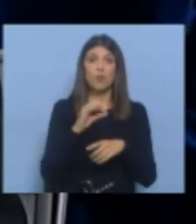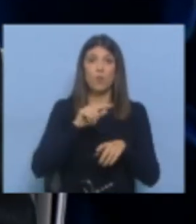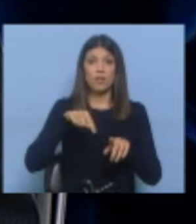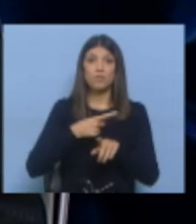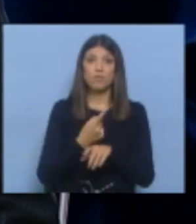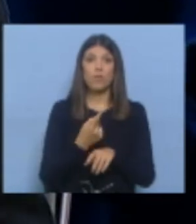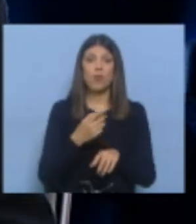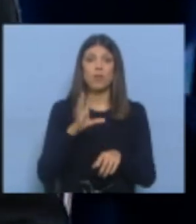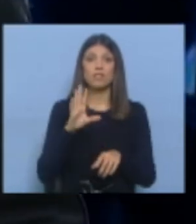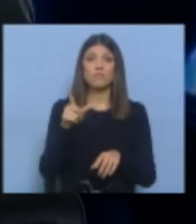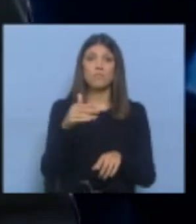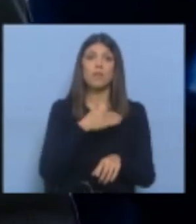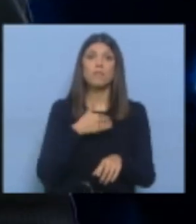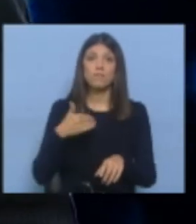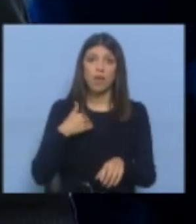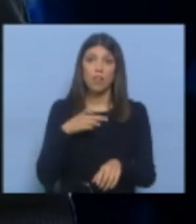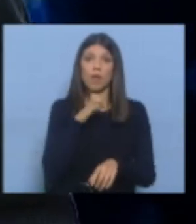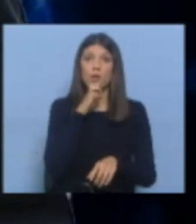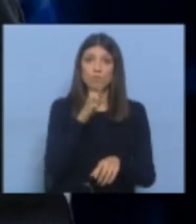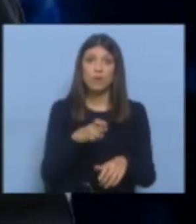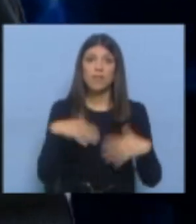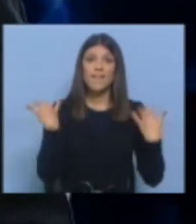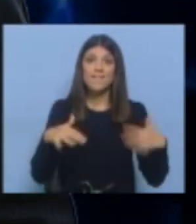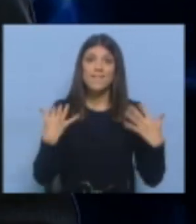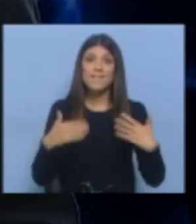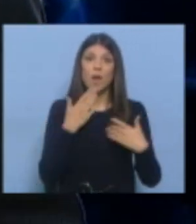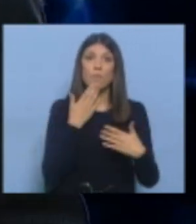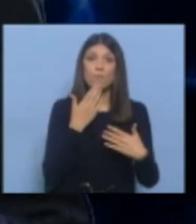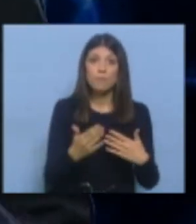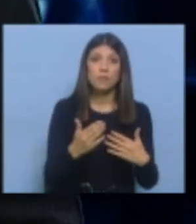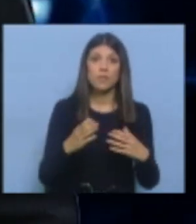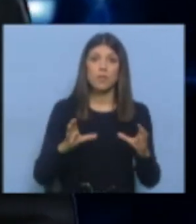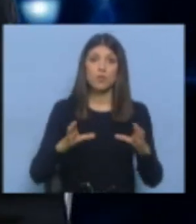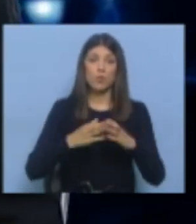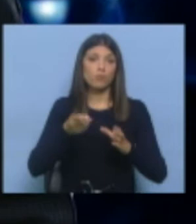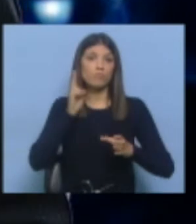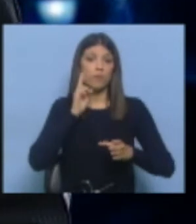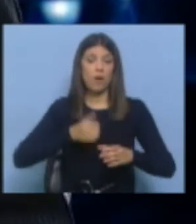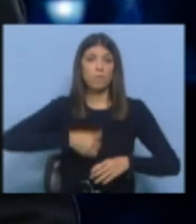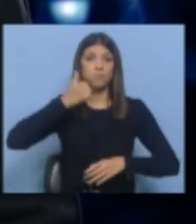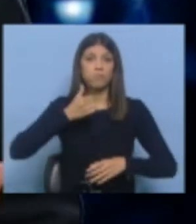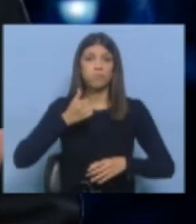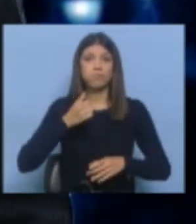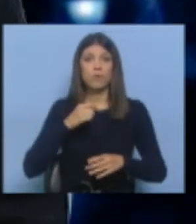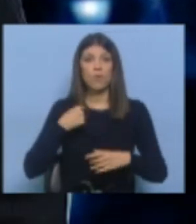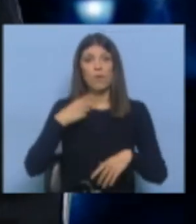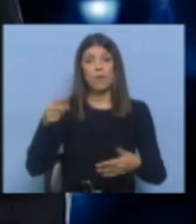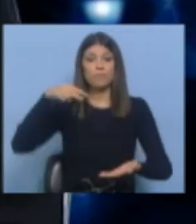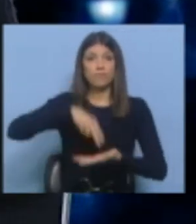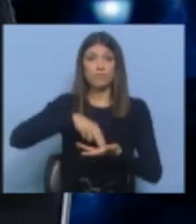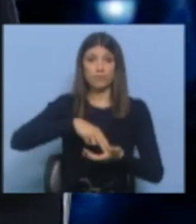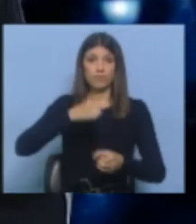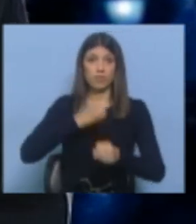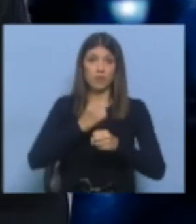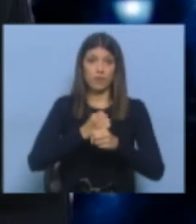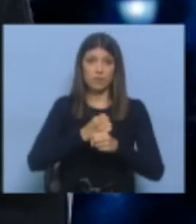1000 médicos que responderam ao apelo do bastonário para se apresentarem ao serviço rapidamente, e serão seguramente muito